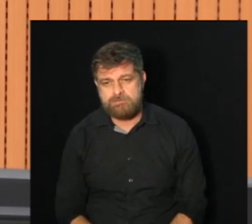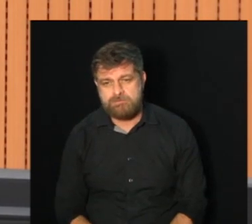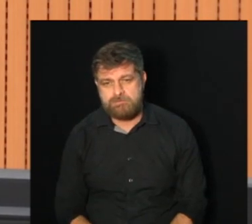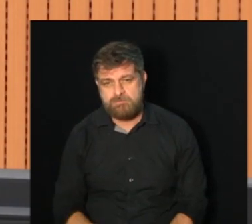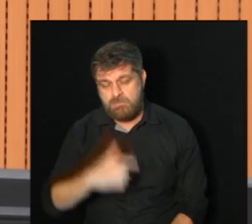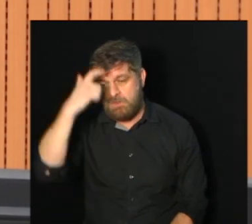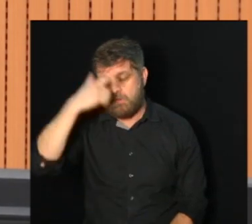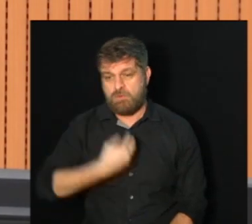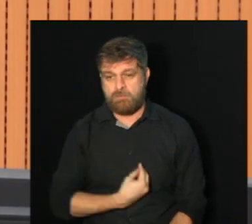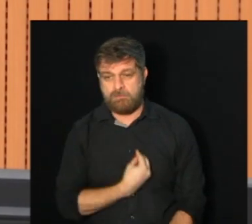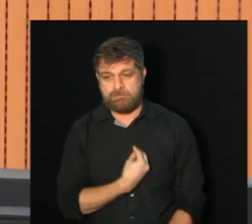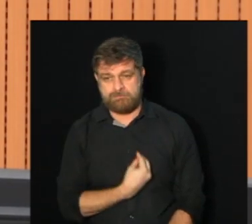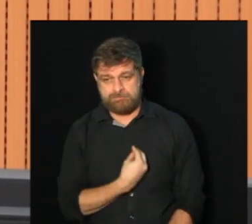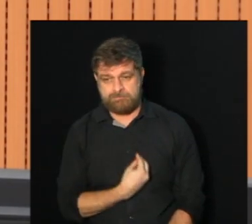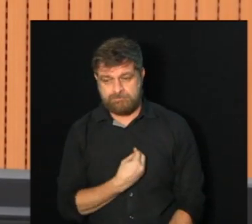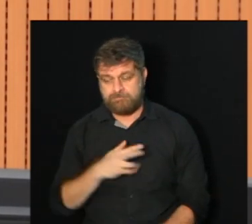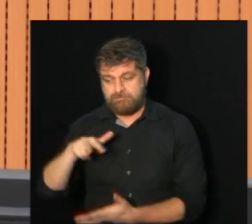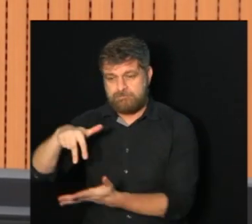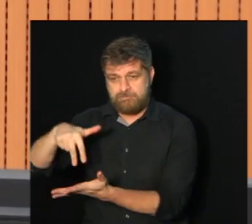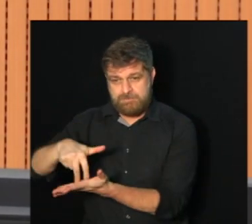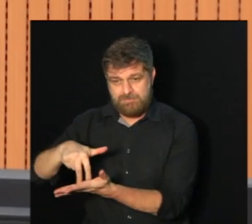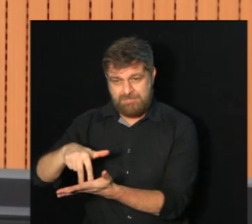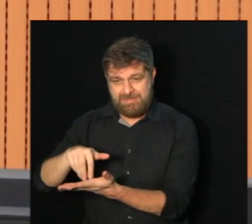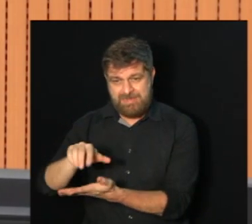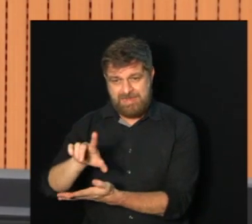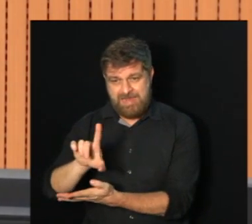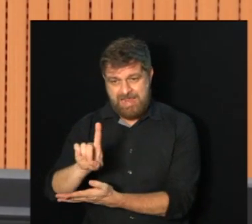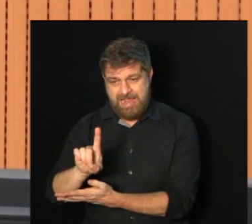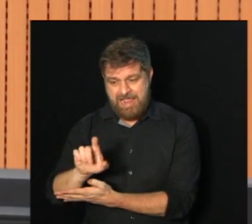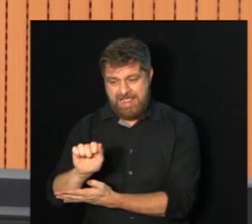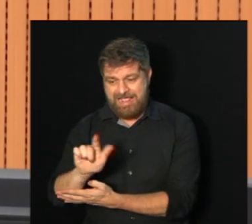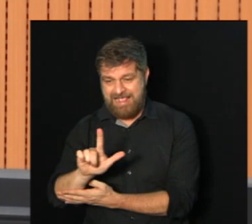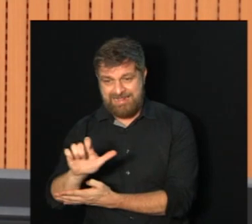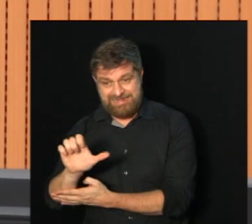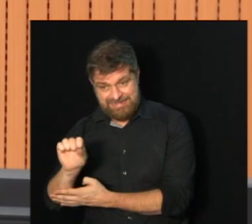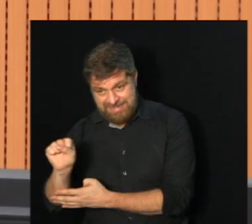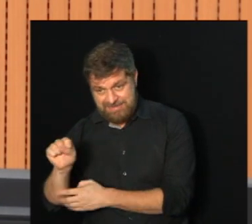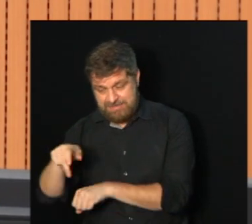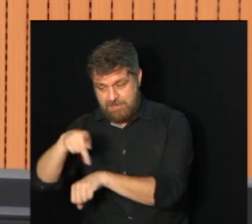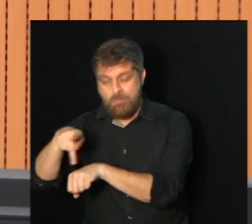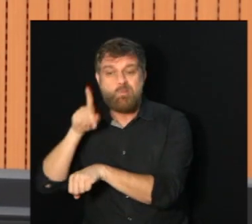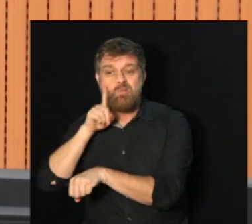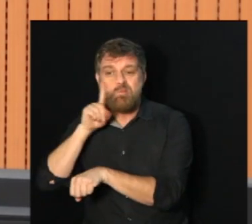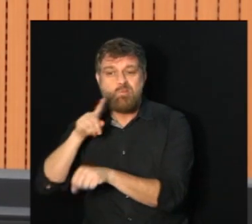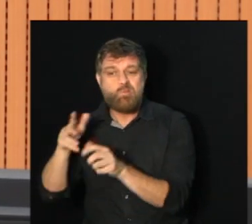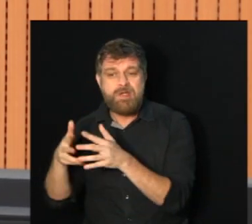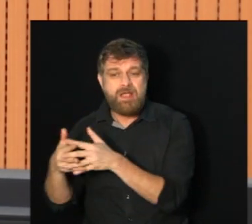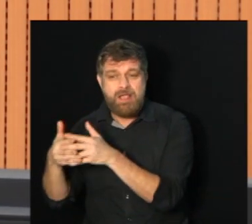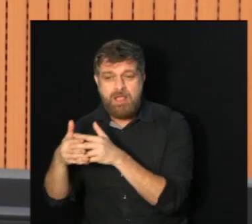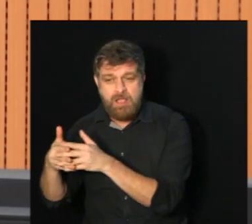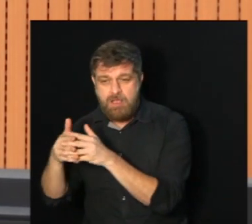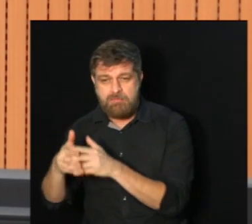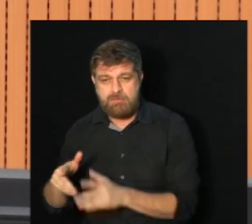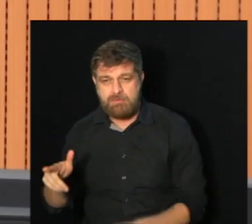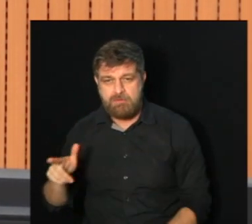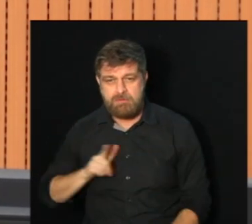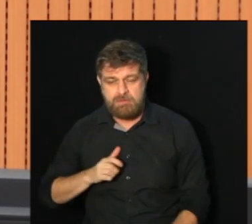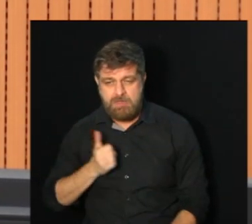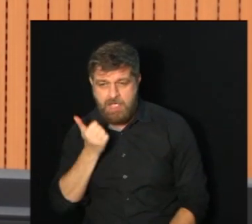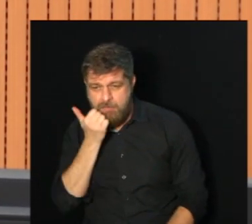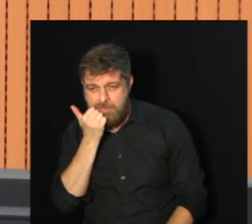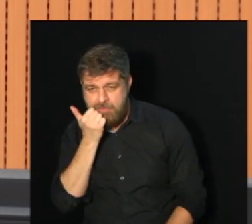Eu me encontro em Dallas, aqui no Texas, e operando